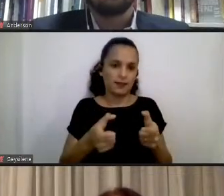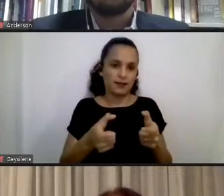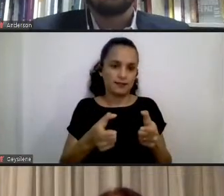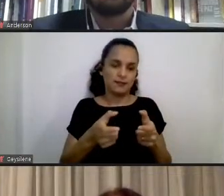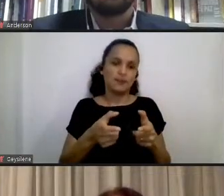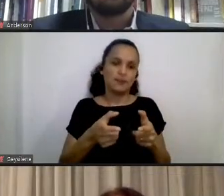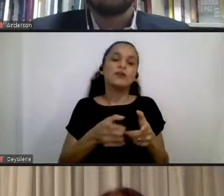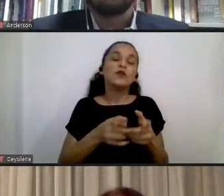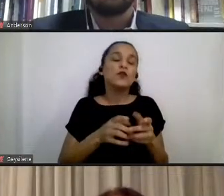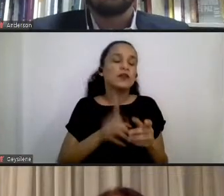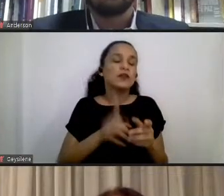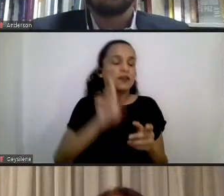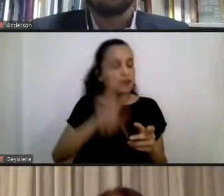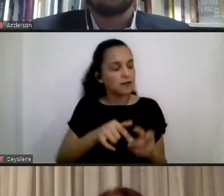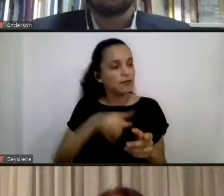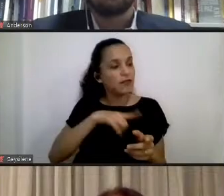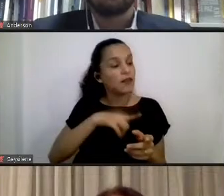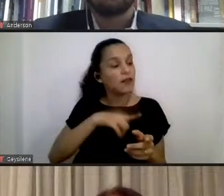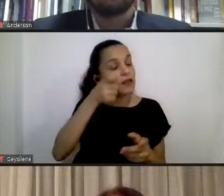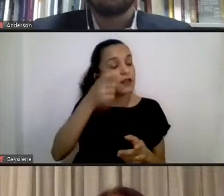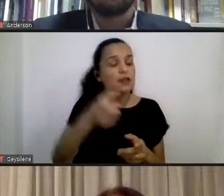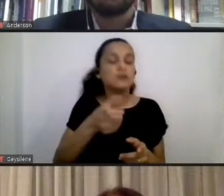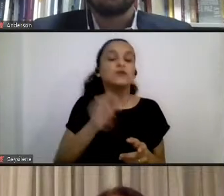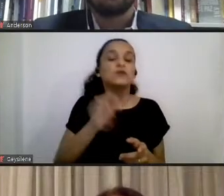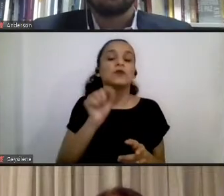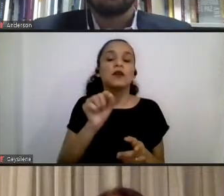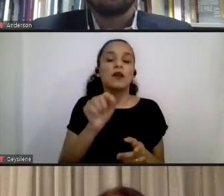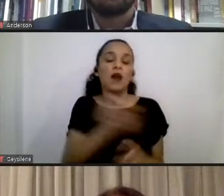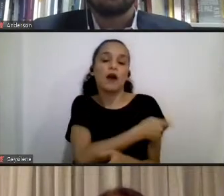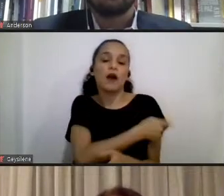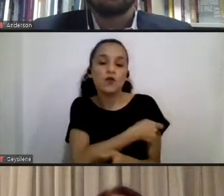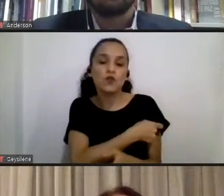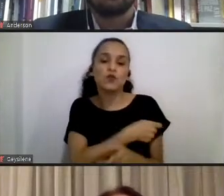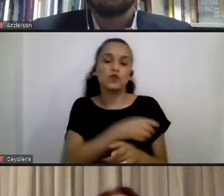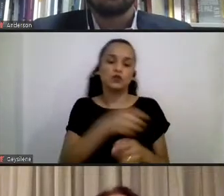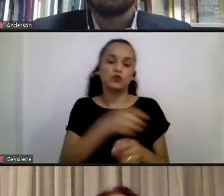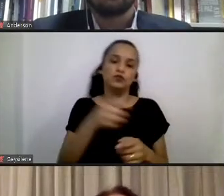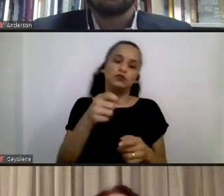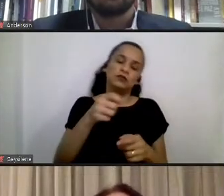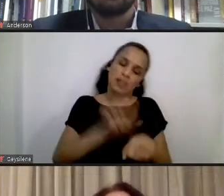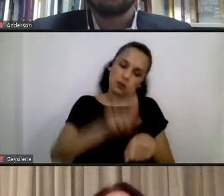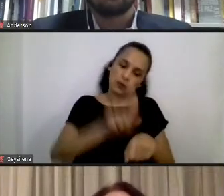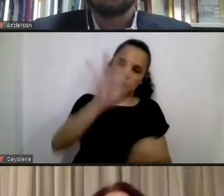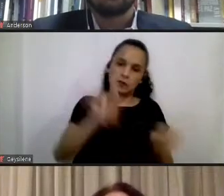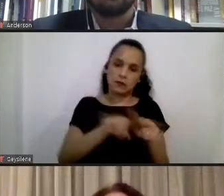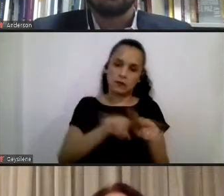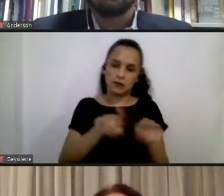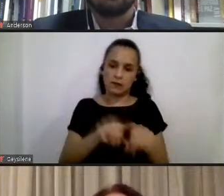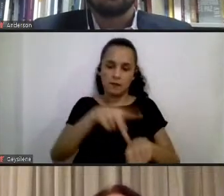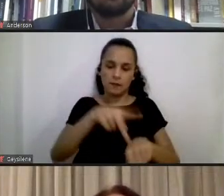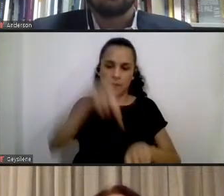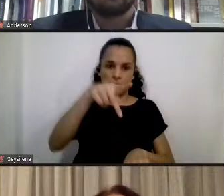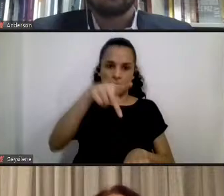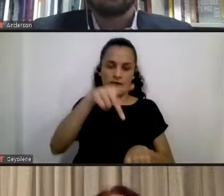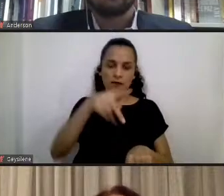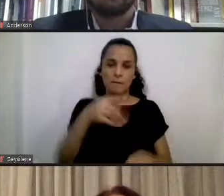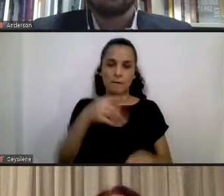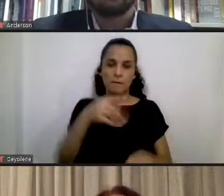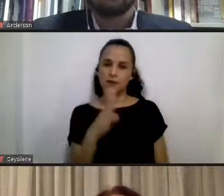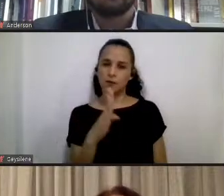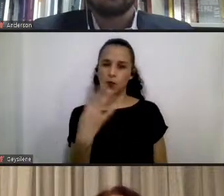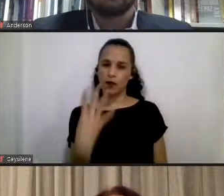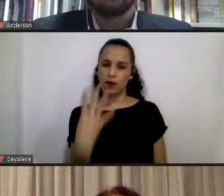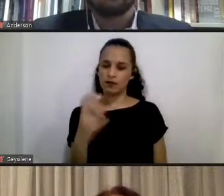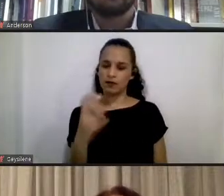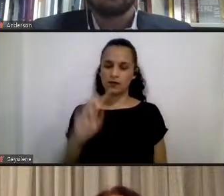predominantemente por jovens estudantes de graduação e de pós-graduação cerca de 45 mil, nos